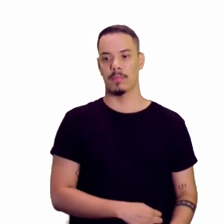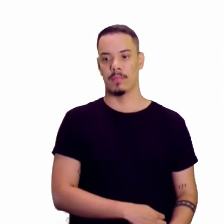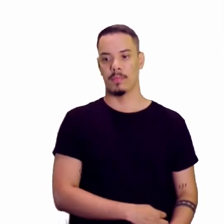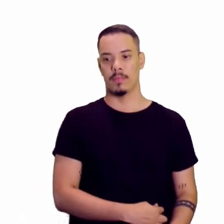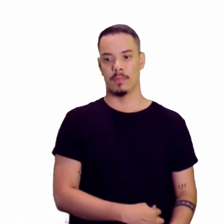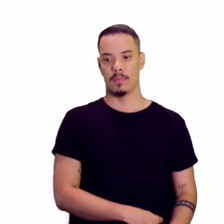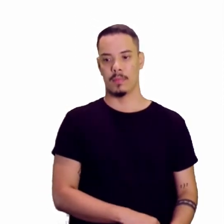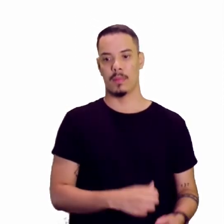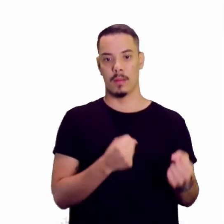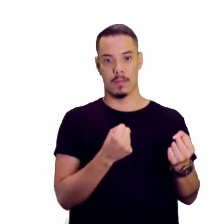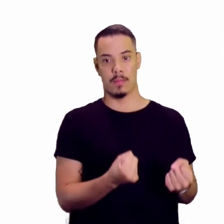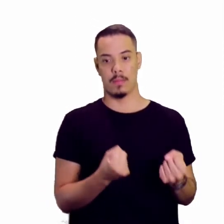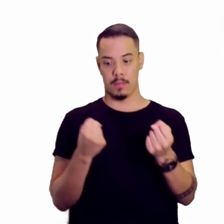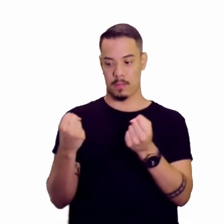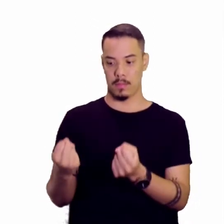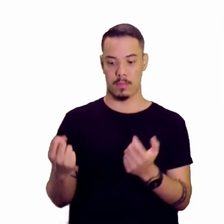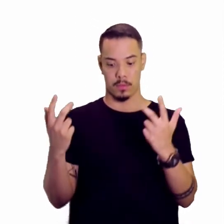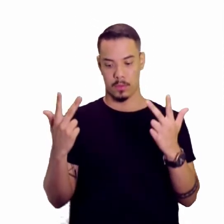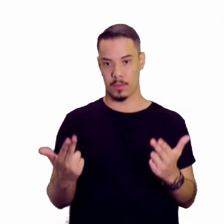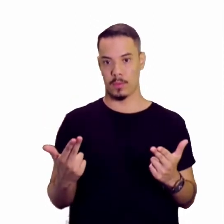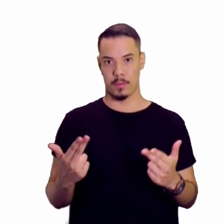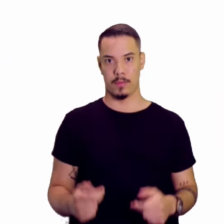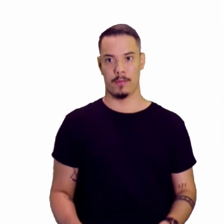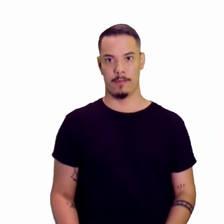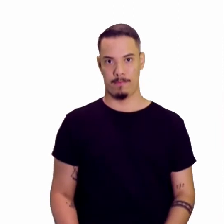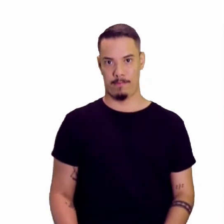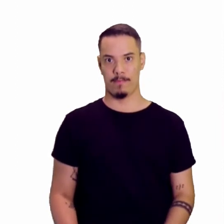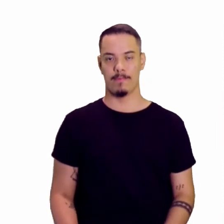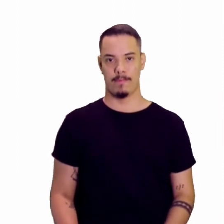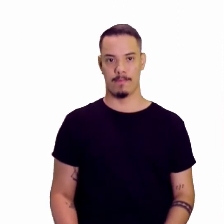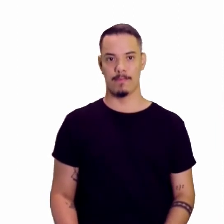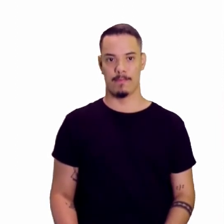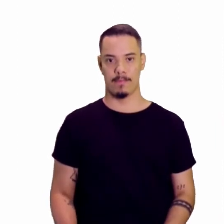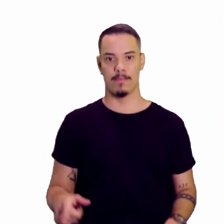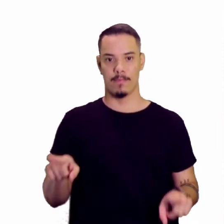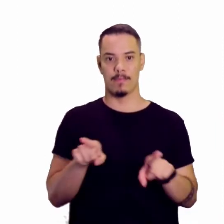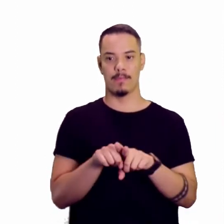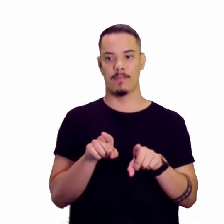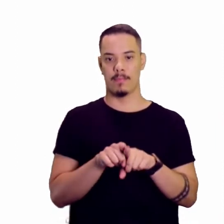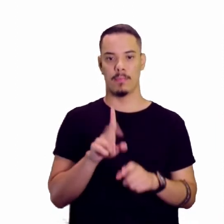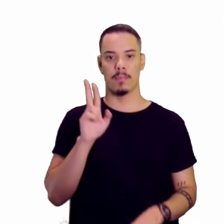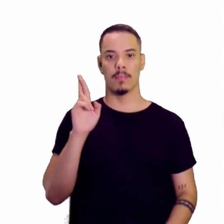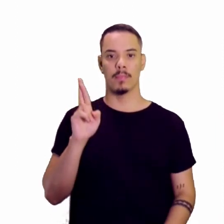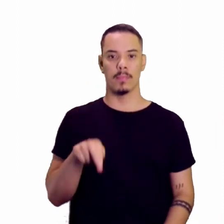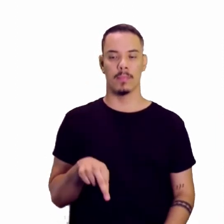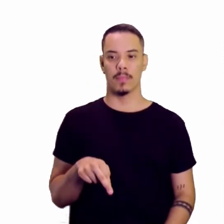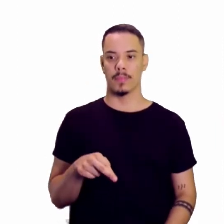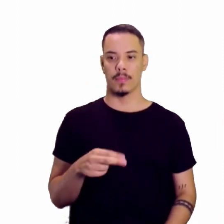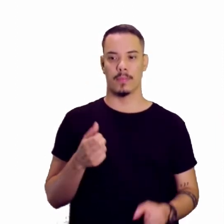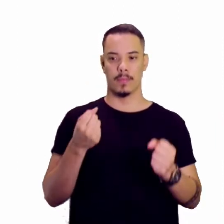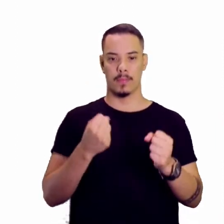em cada braço são iguais. Isso. Né? Então, peso, razão de... O peso, aí, no